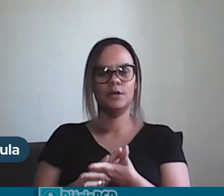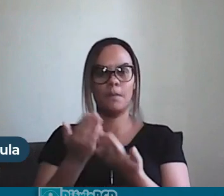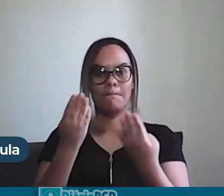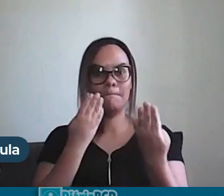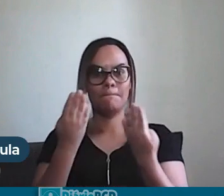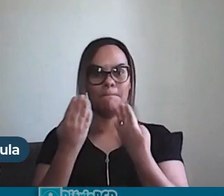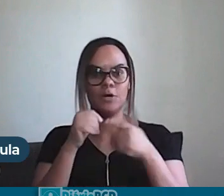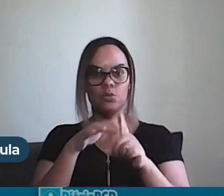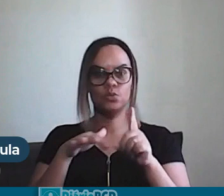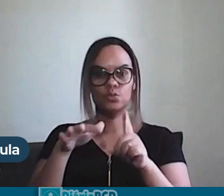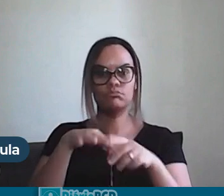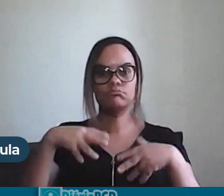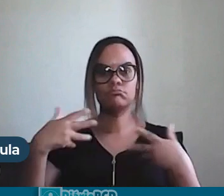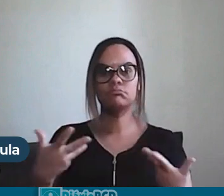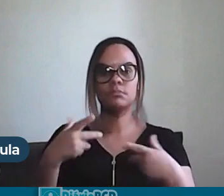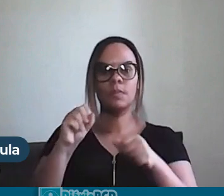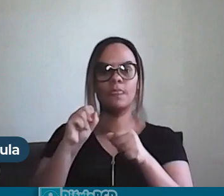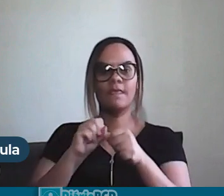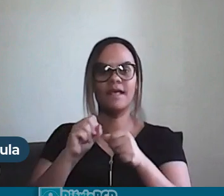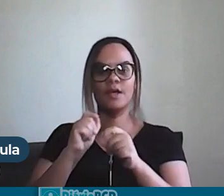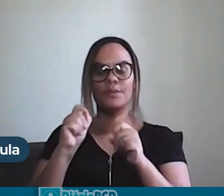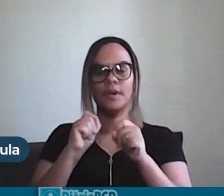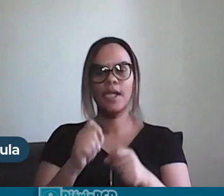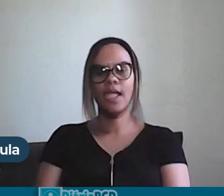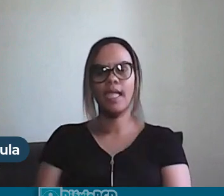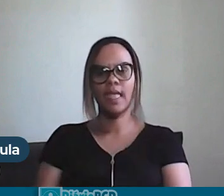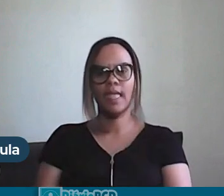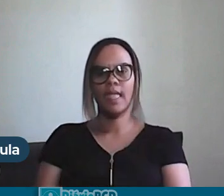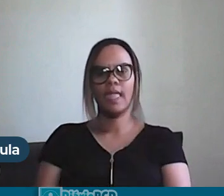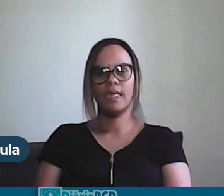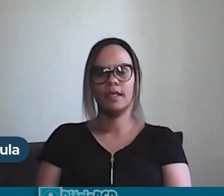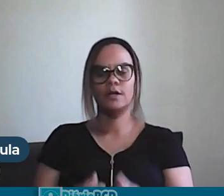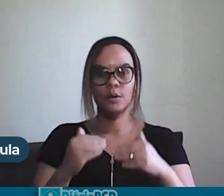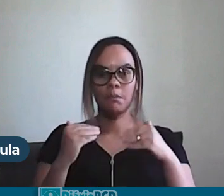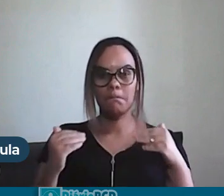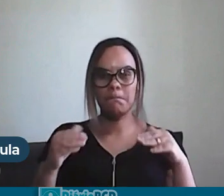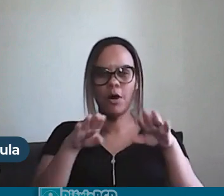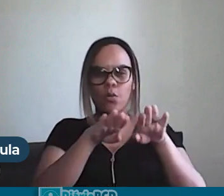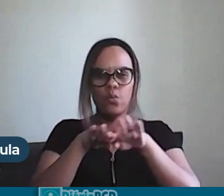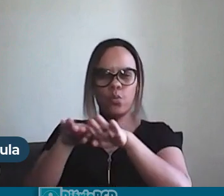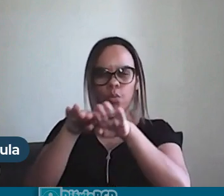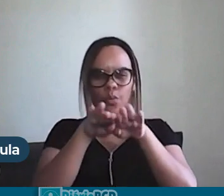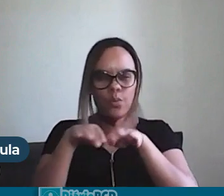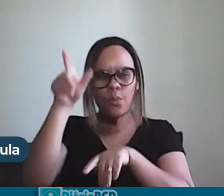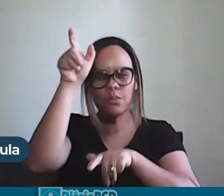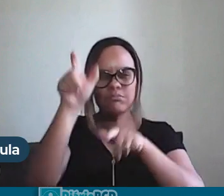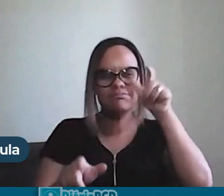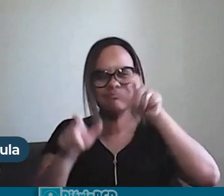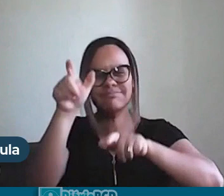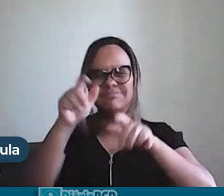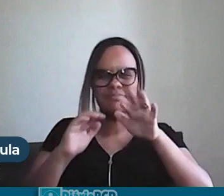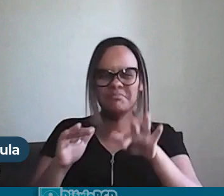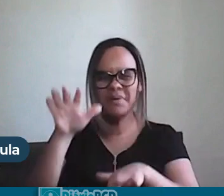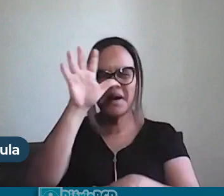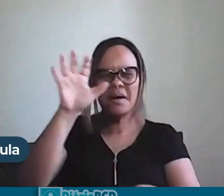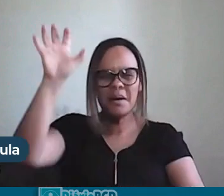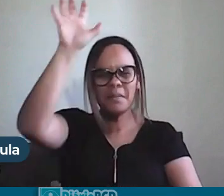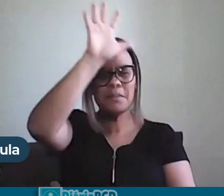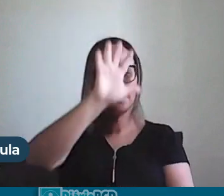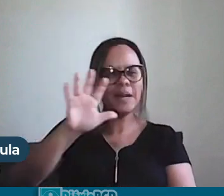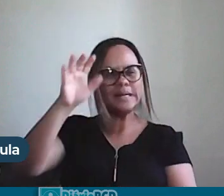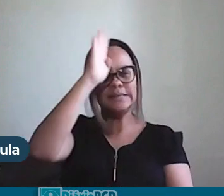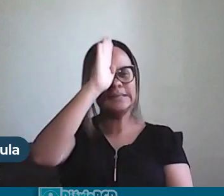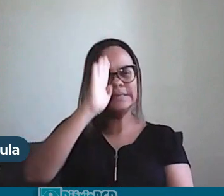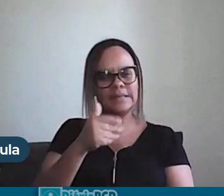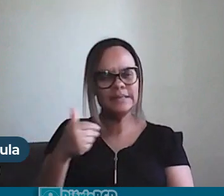biopsicossocial, o que é que fará de igualdade entre as pessoas de qualquer região do